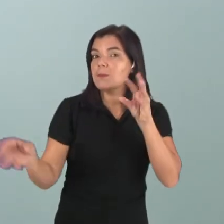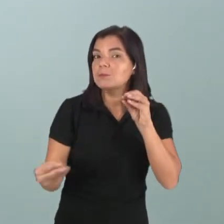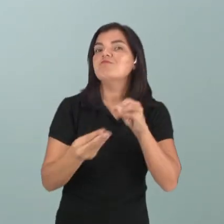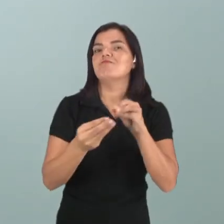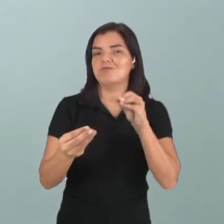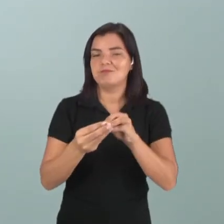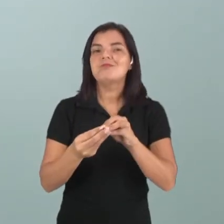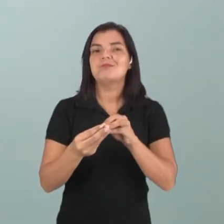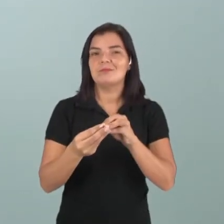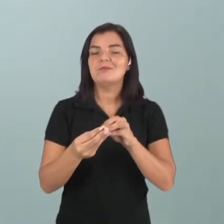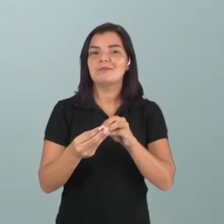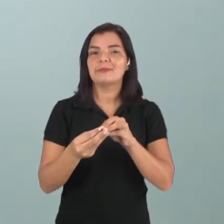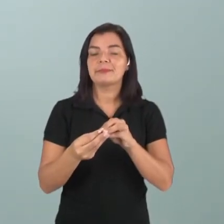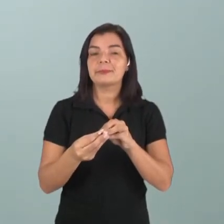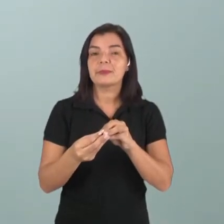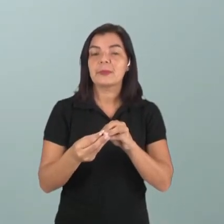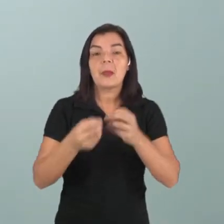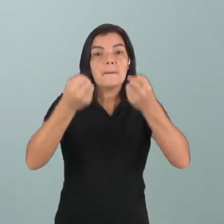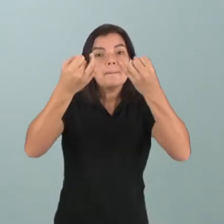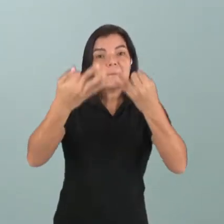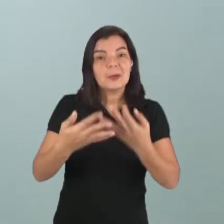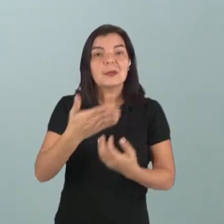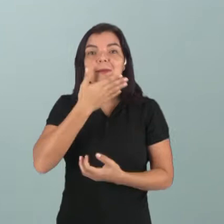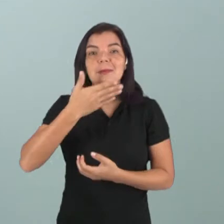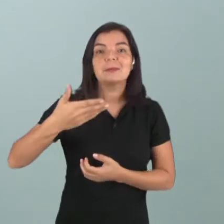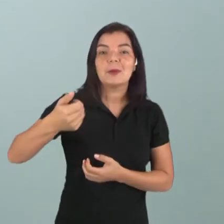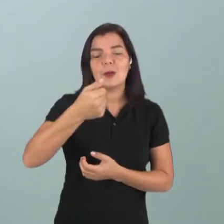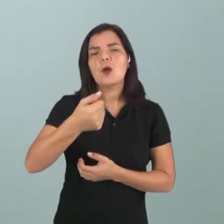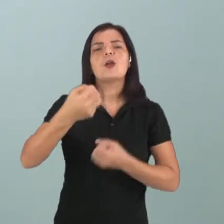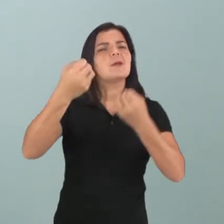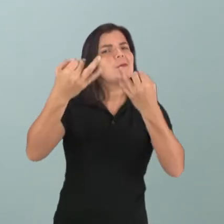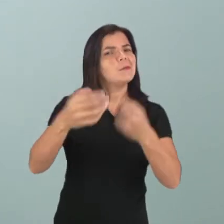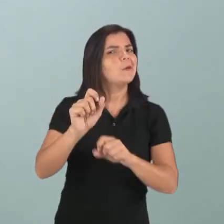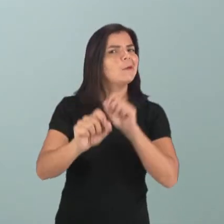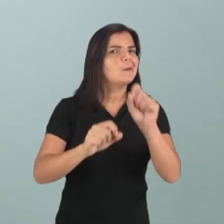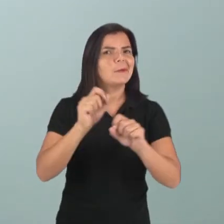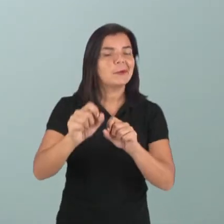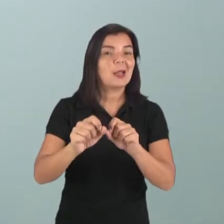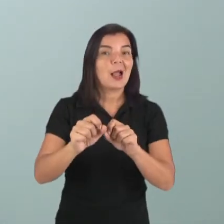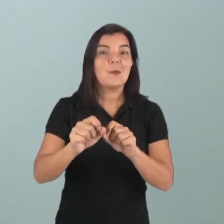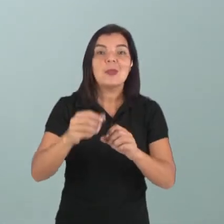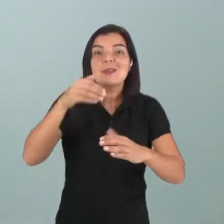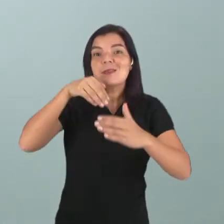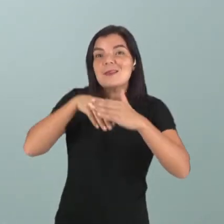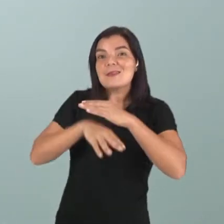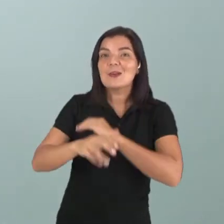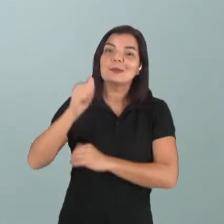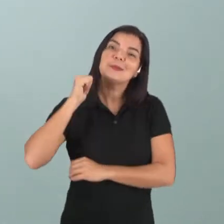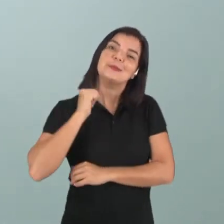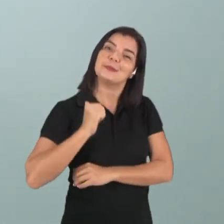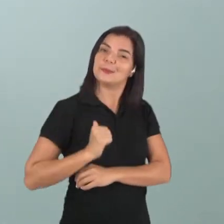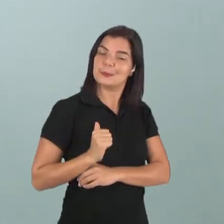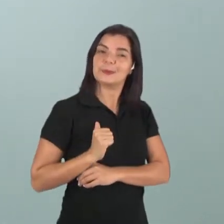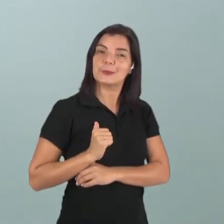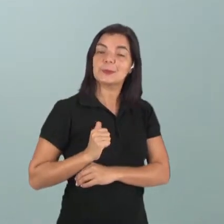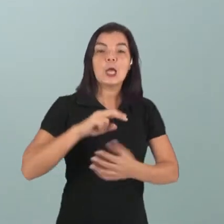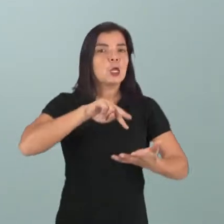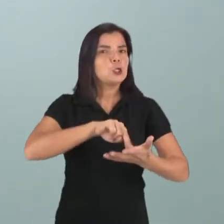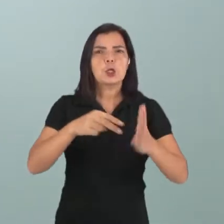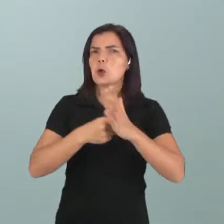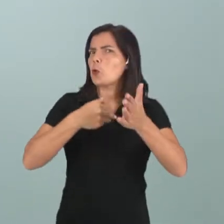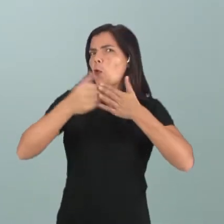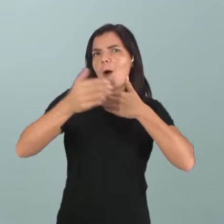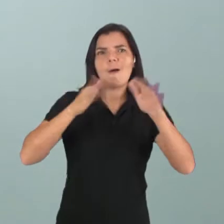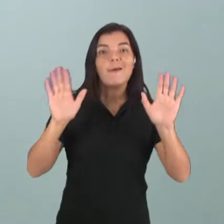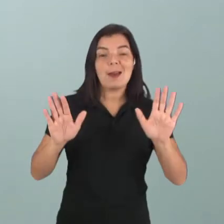nossa interpretação, para poder especificar, ele disse que é o aerosol que cabe no seu bolso. Então não é